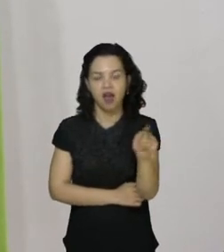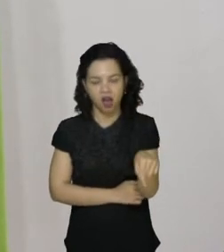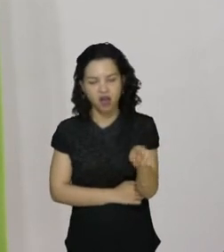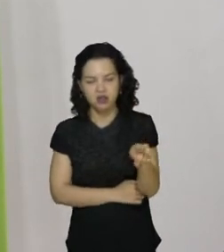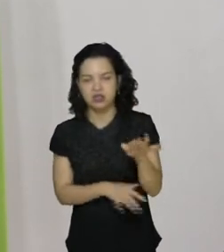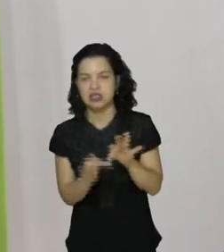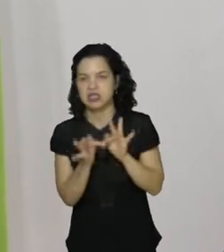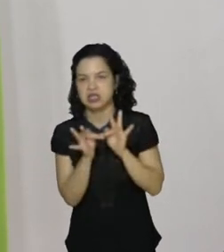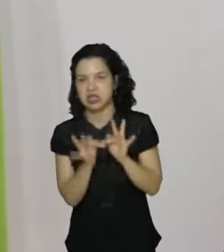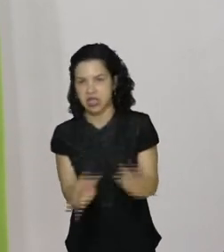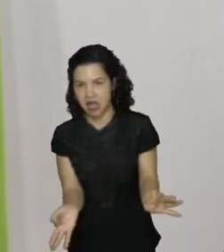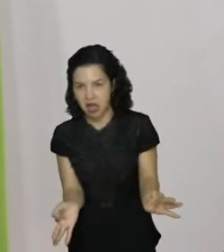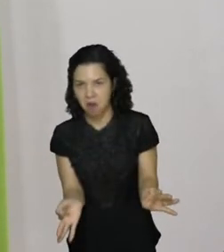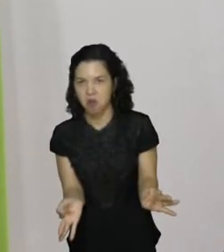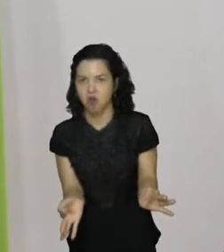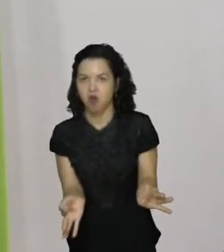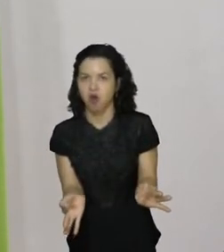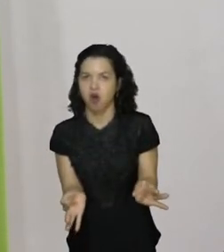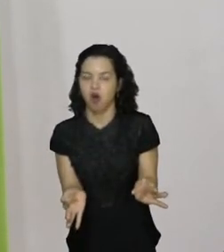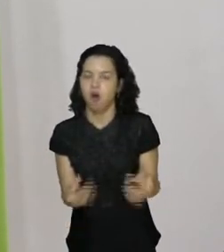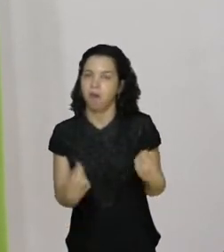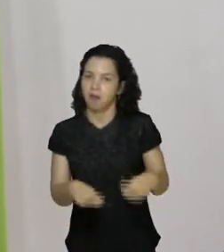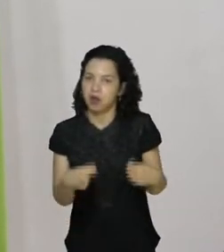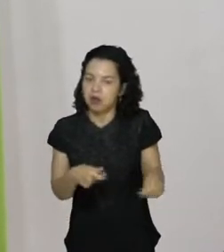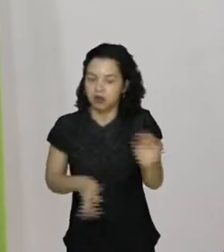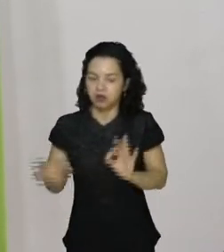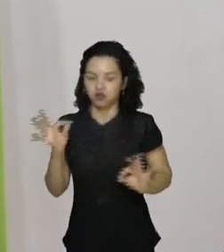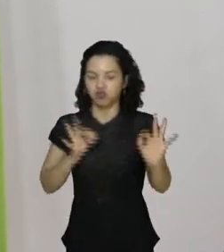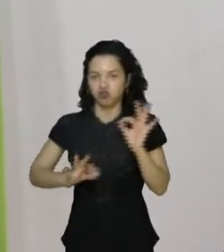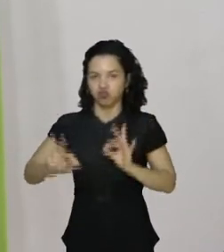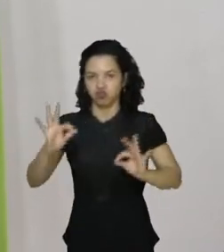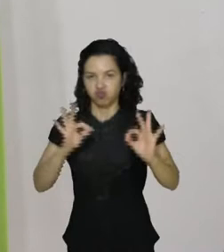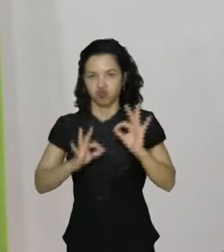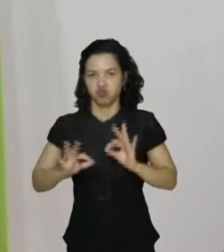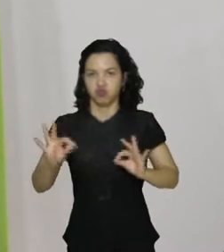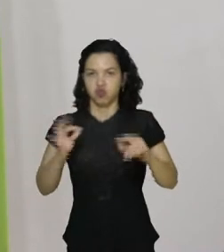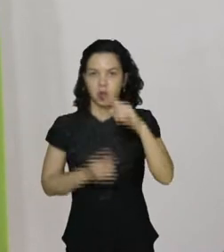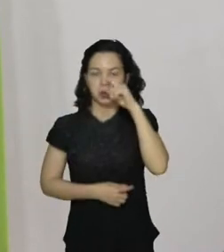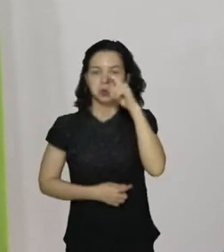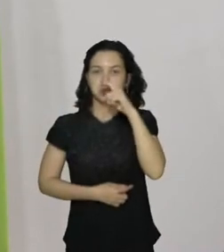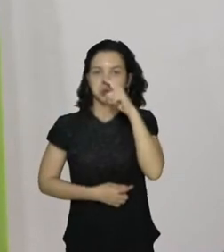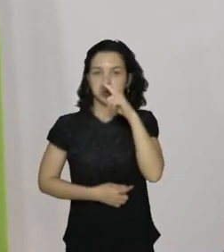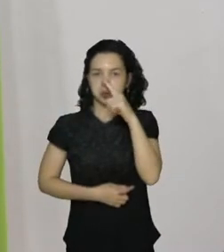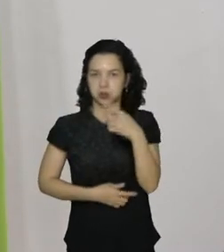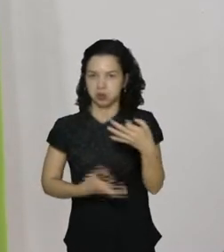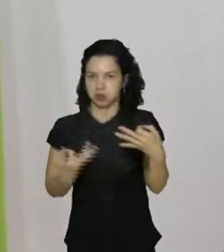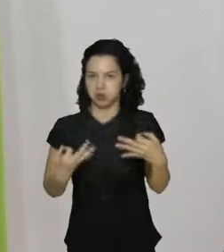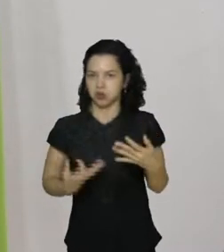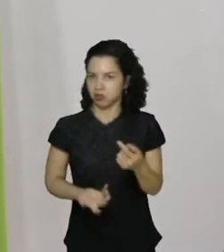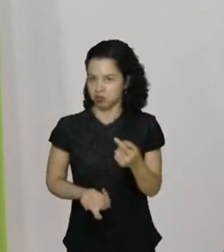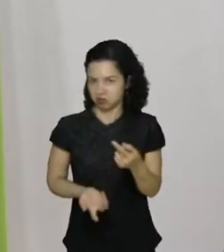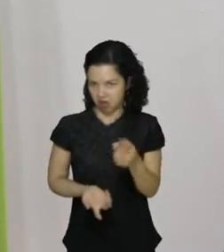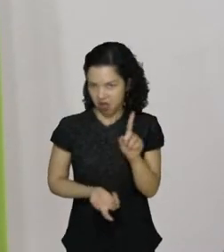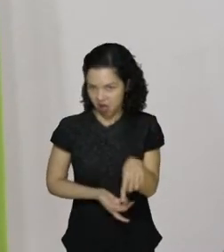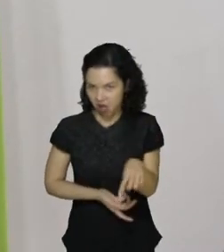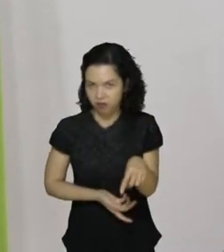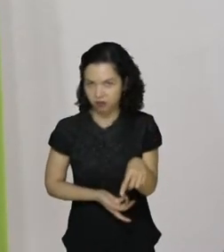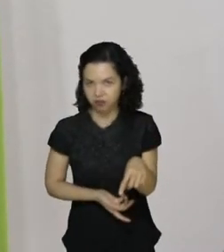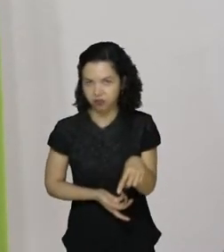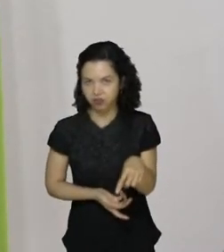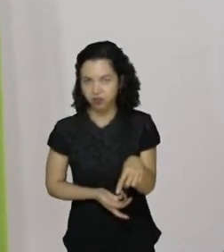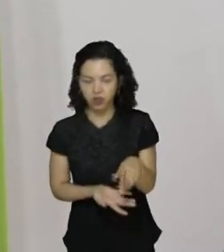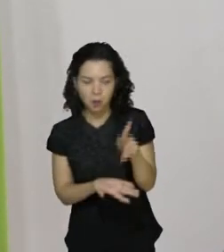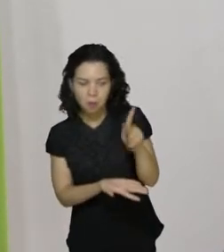quem falta um pouco de refinamento, uma pessoa que não tem classe, que não é elitista, talvez seja isso, bom, tudo bem. Agora, uma professora